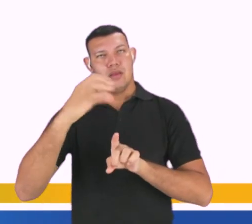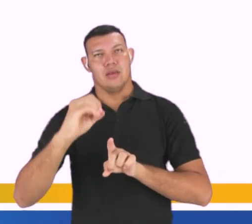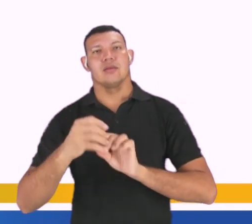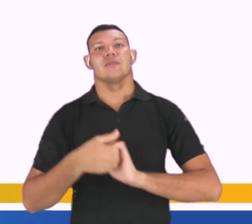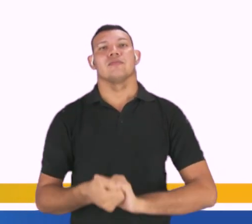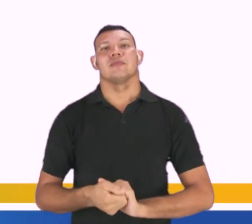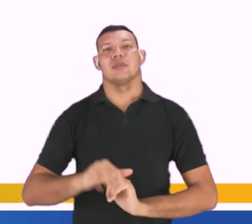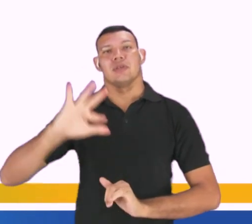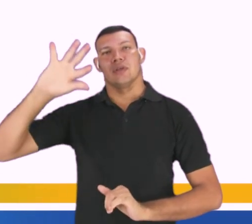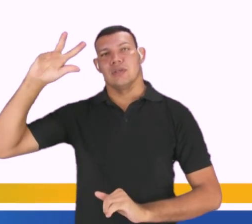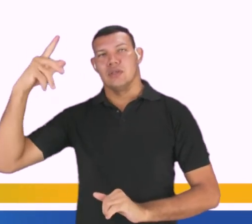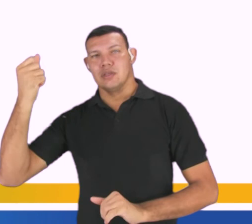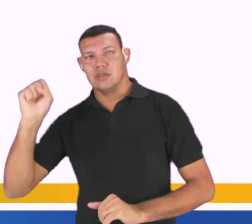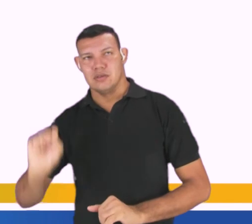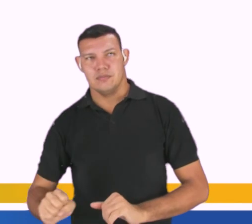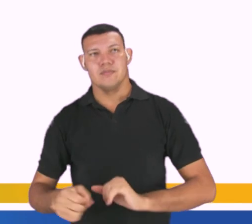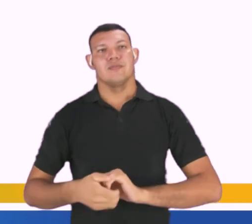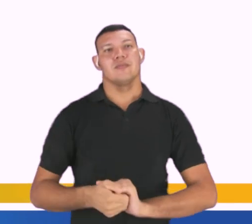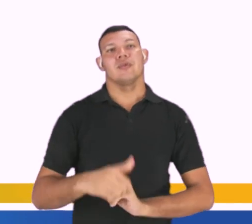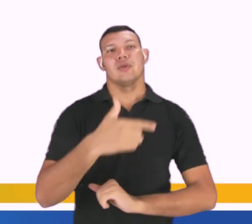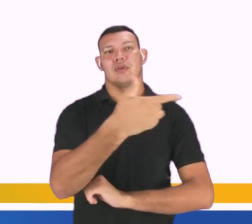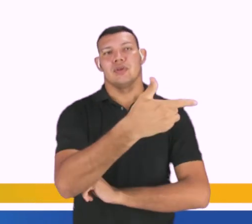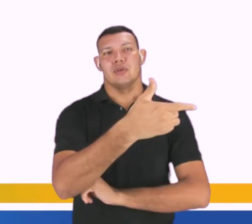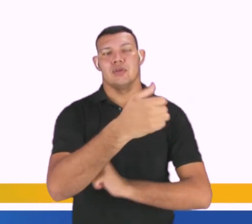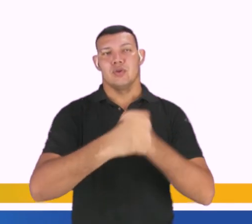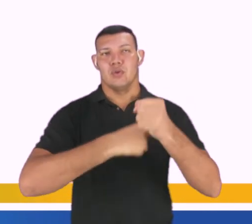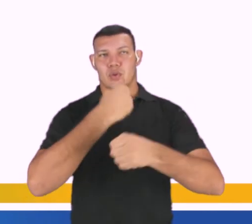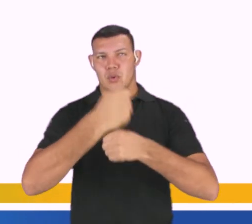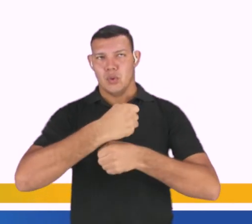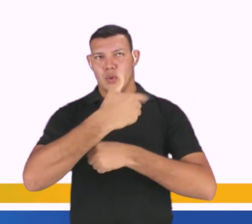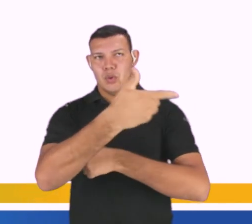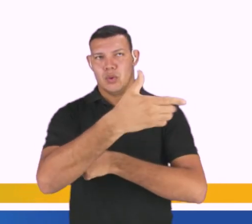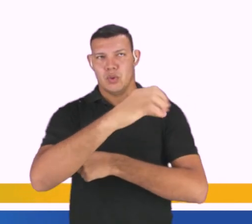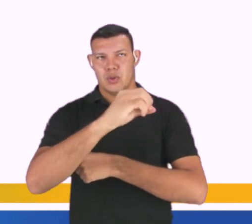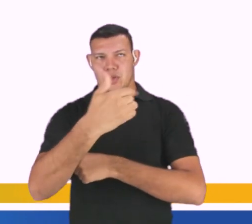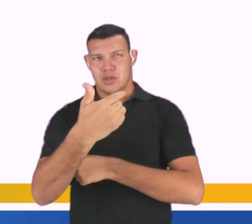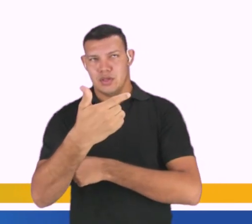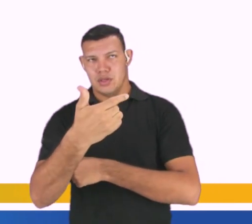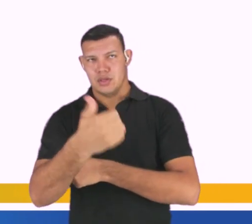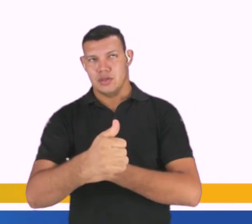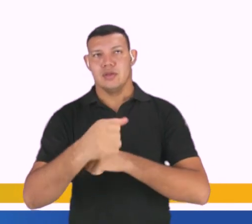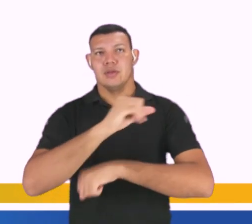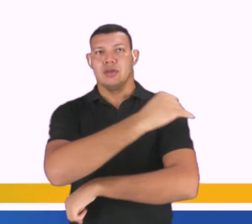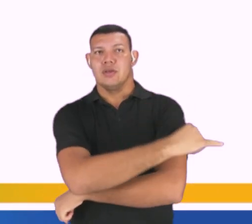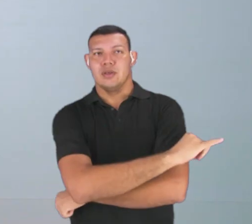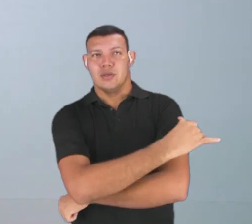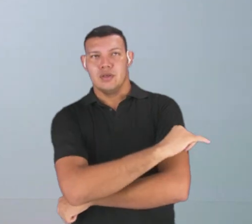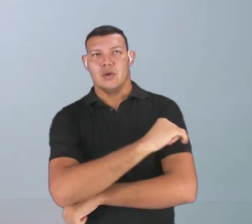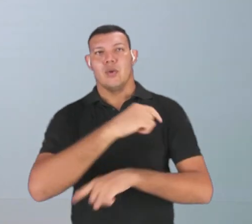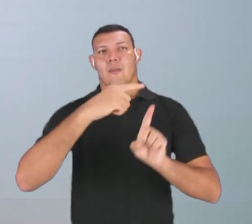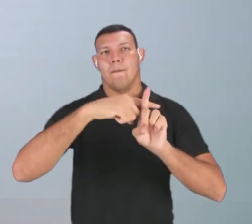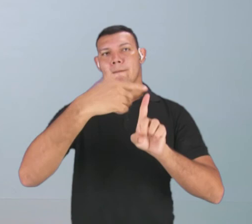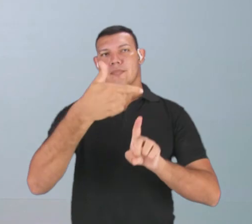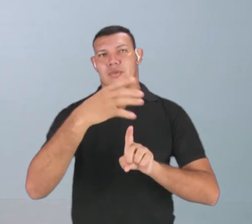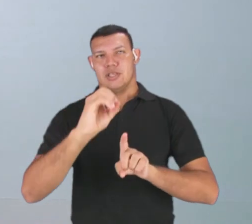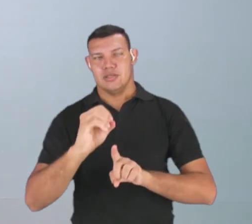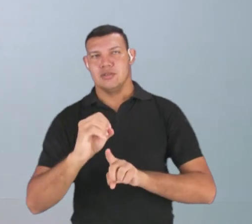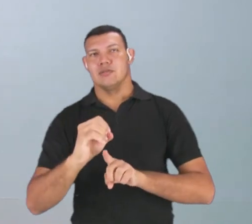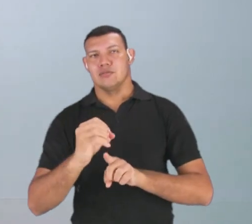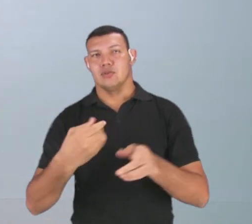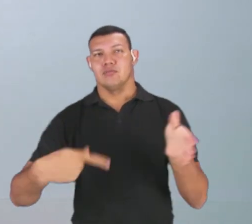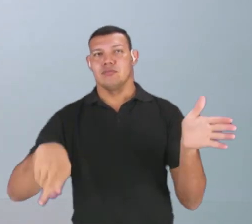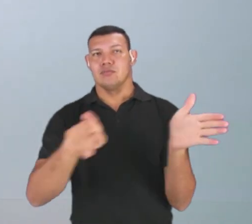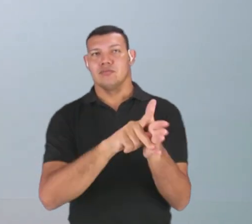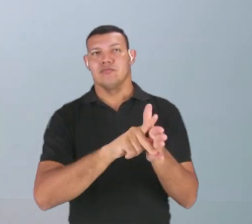em 2012, Rio+20, novamente no Rio de Janeiro, debater exatamente que